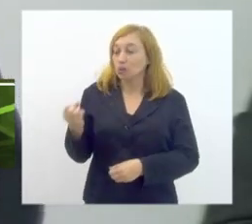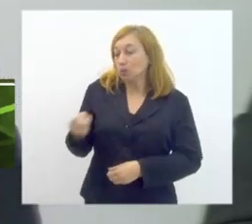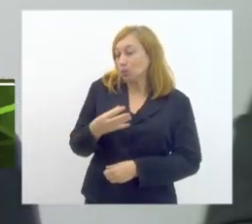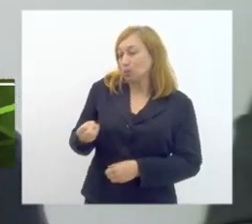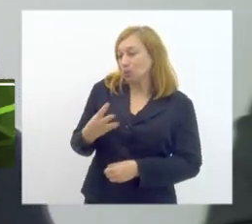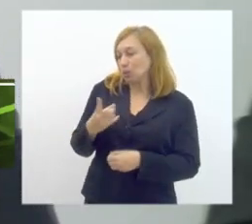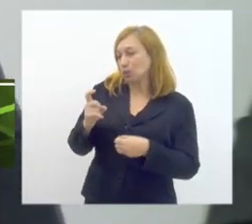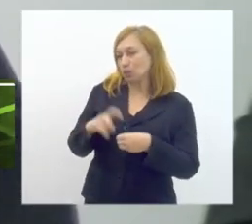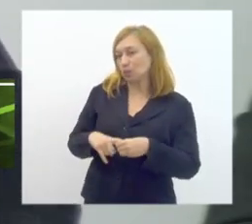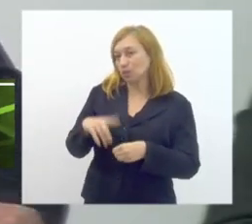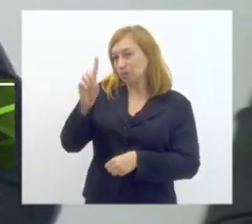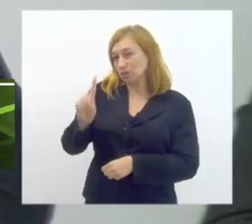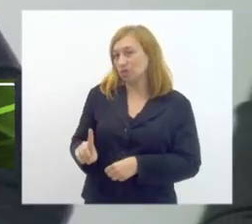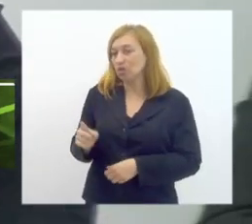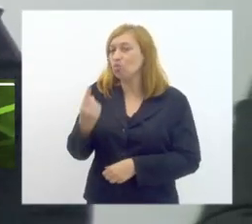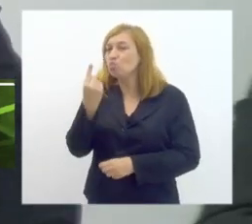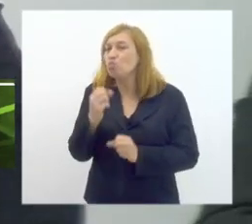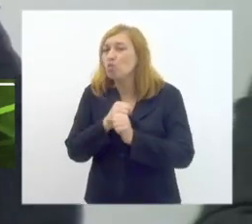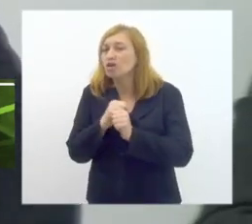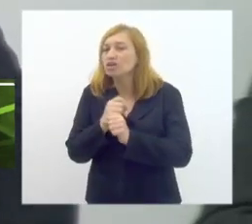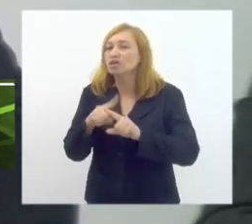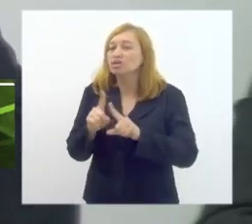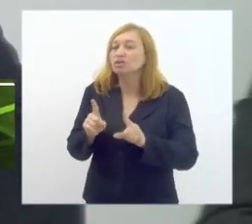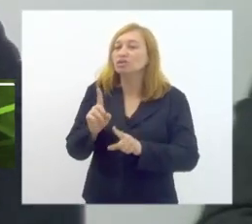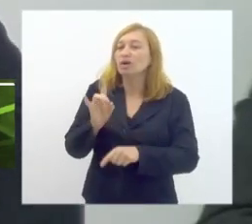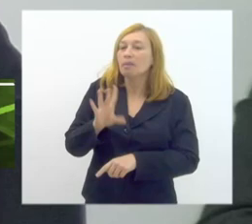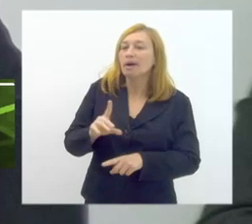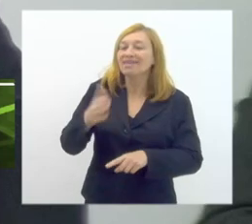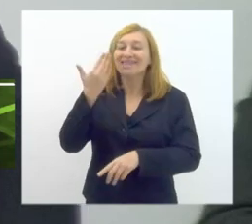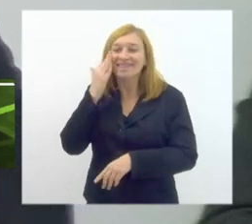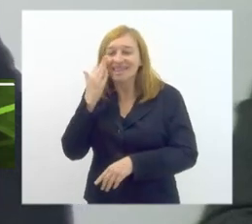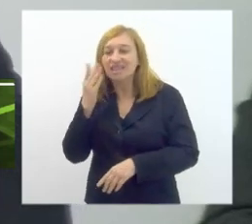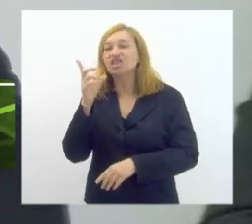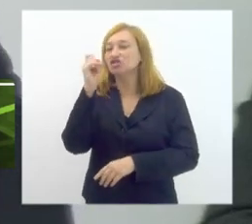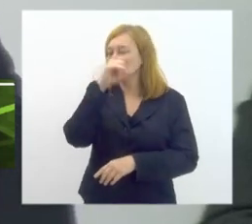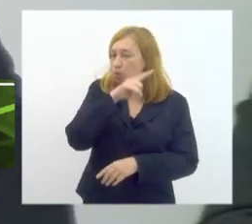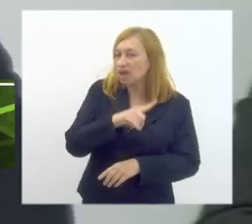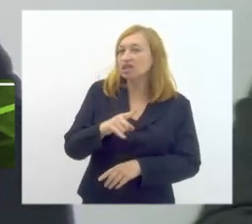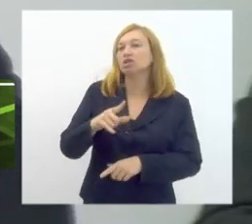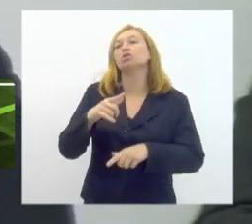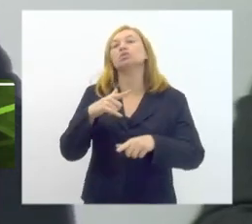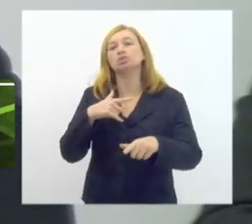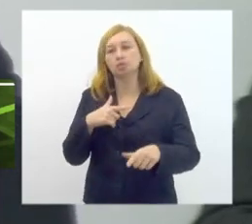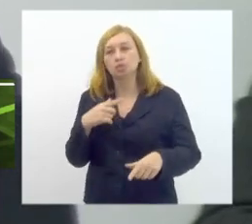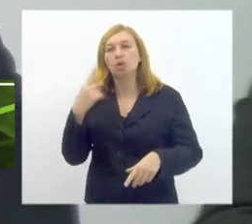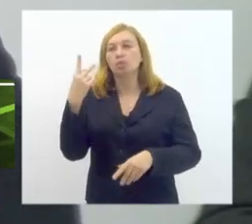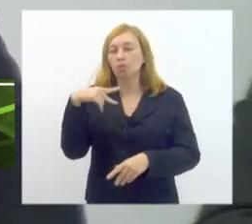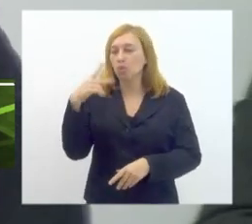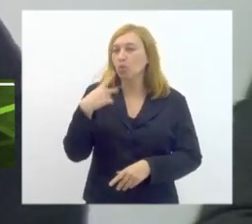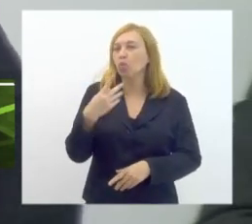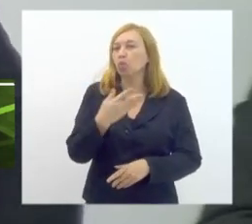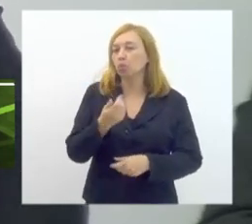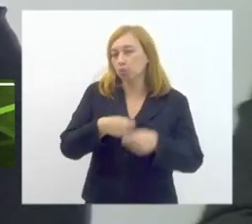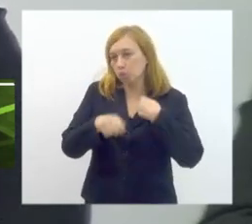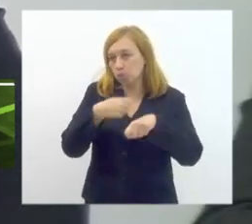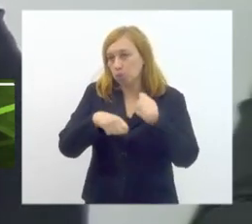consórcio, estou diretor do consórcio há apenas um ano, mas entendo as dificuldades políticas do consórcio e administrativas e entendo que o trabalho do senhor é de suma